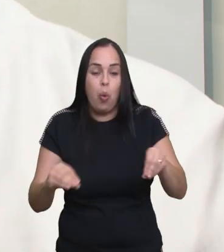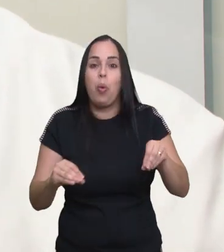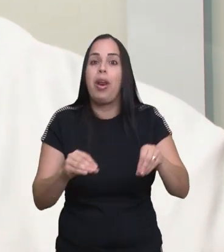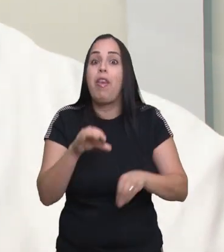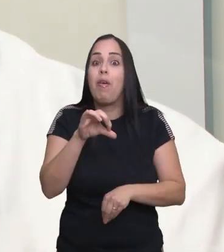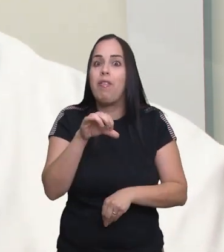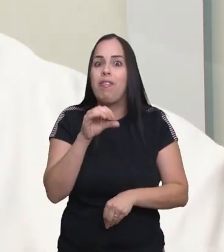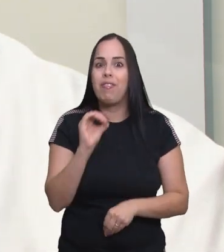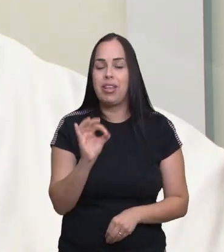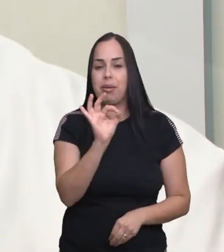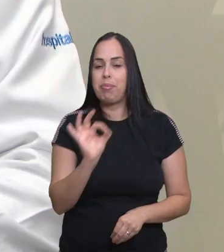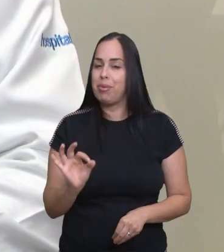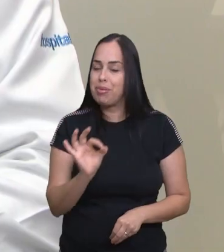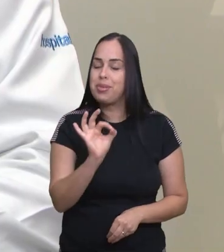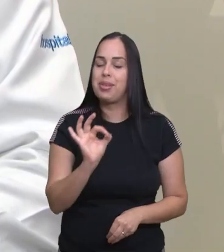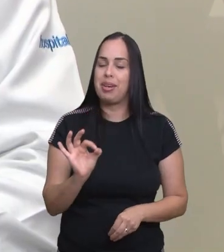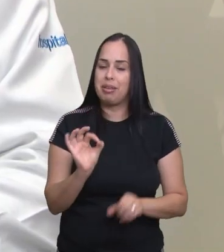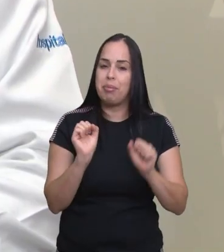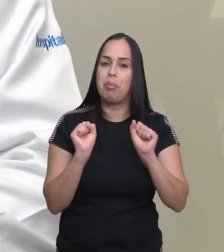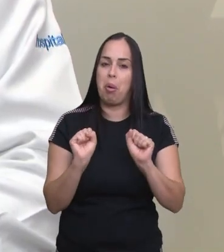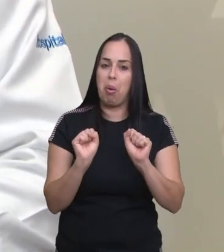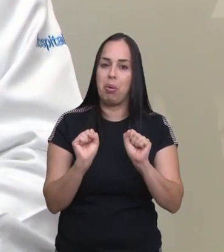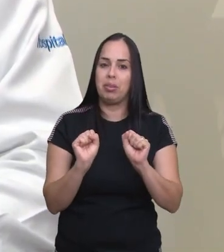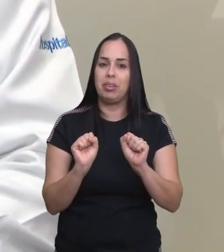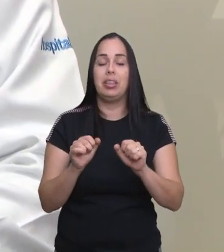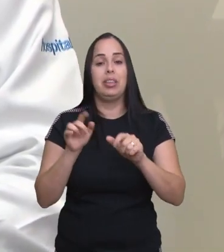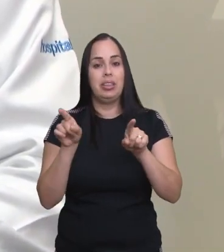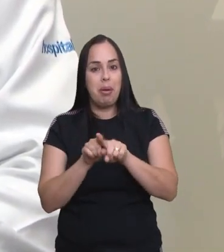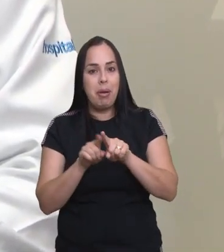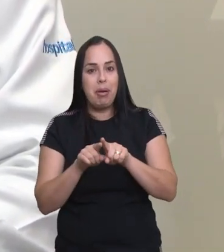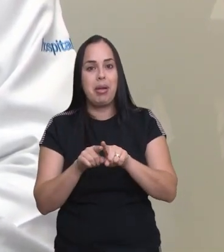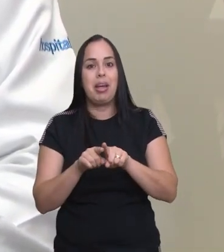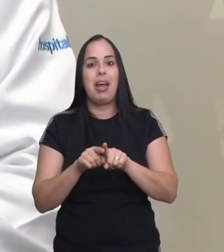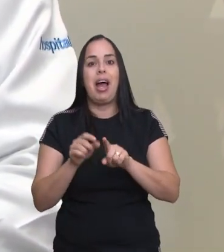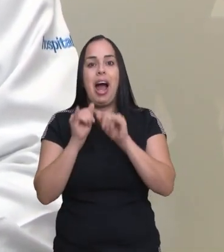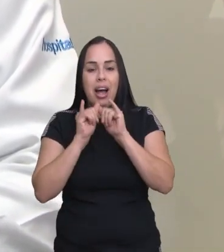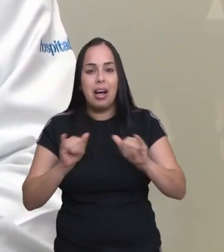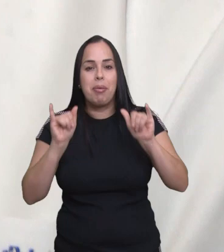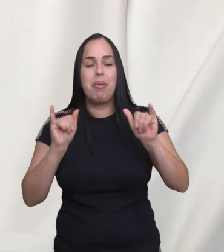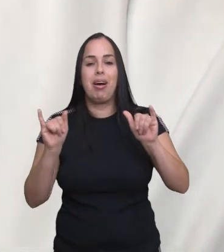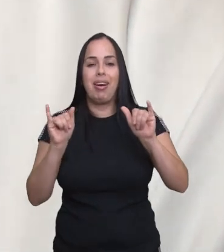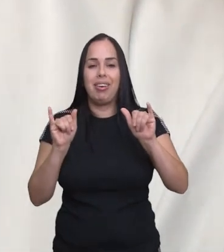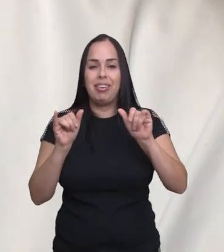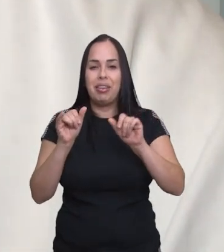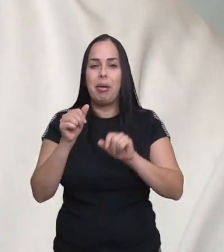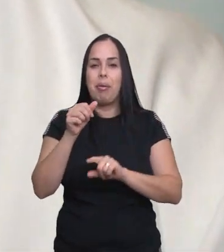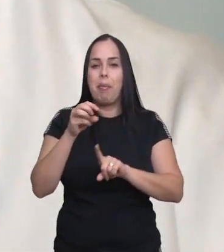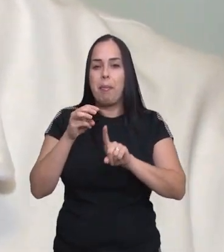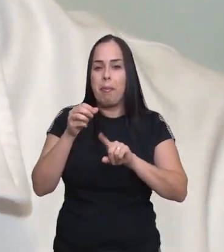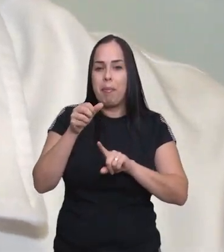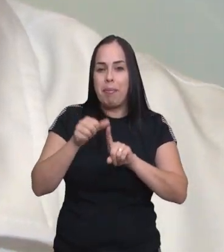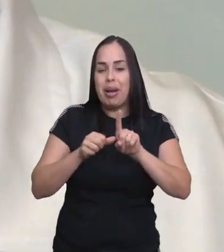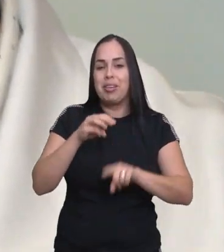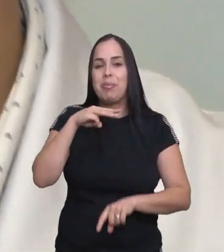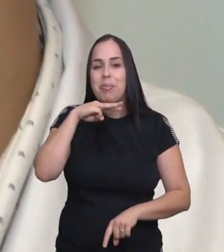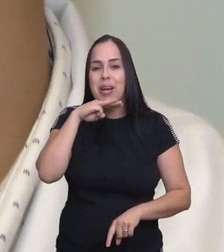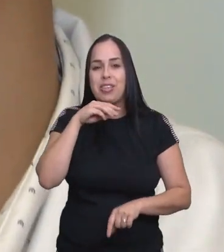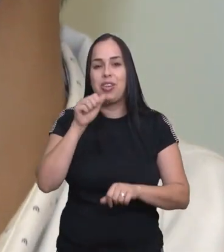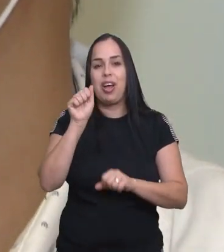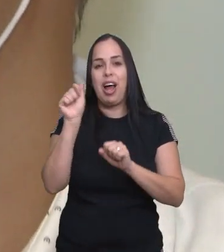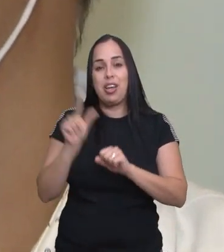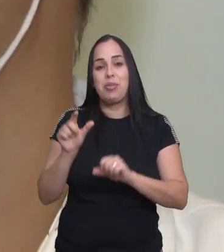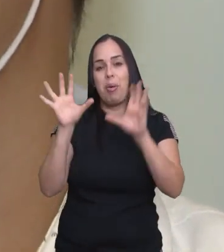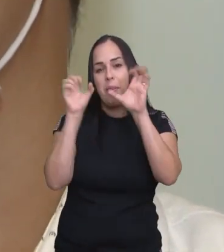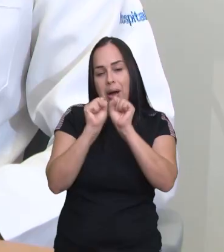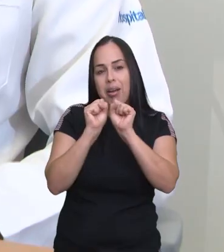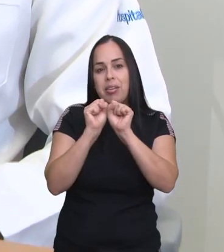a 90%. Ainda segundo ele, campanhas como Março Azul Marinho podem incentivar as pessoas a